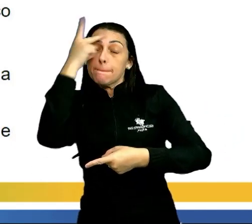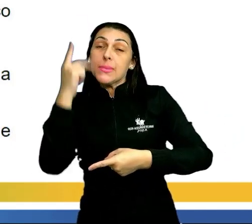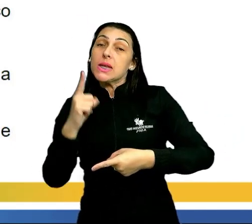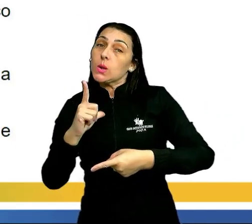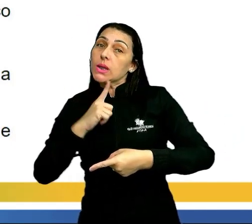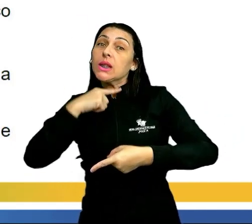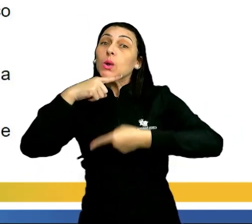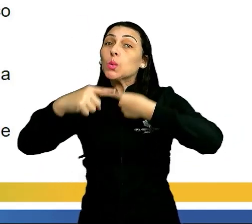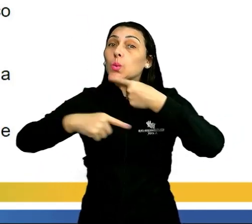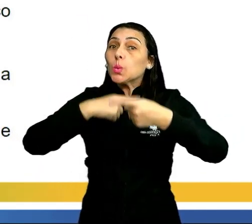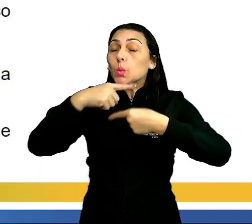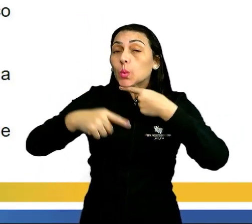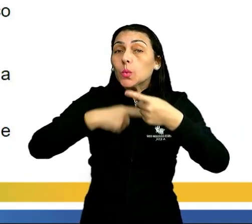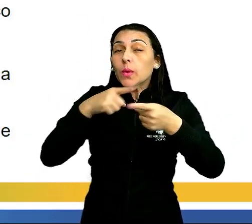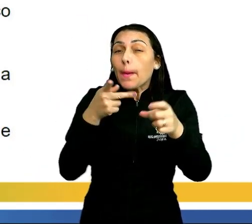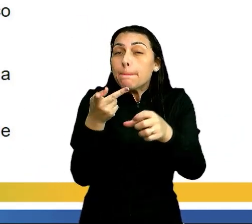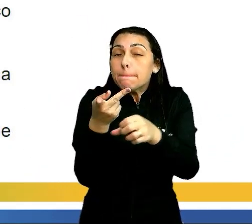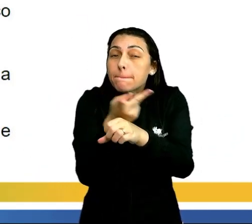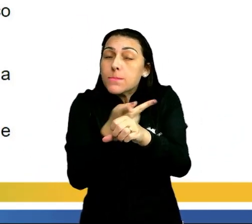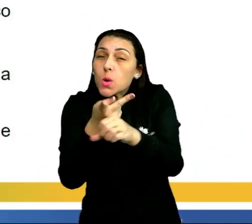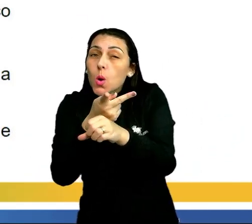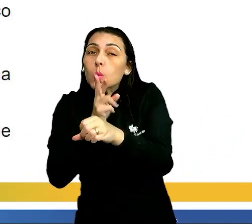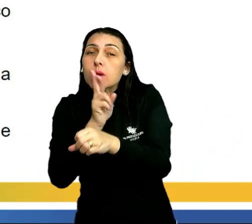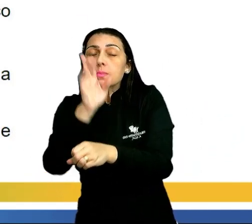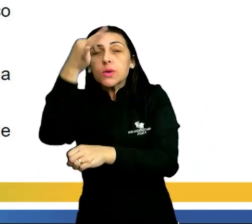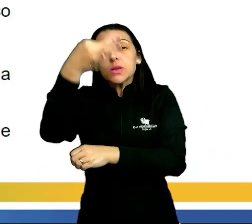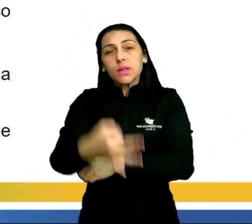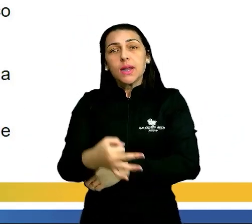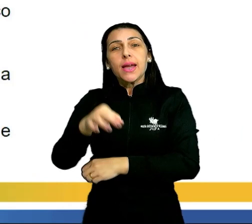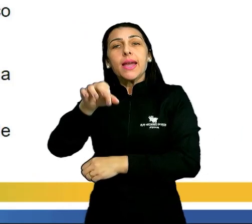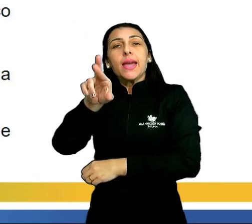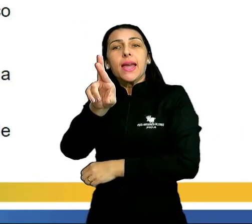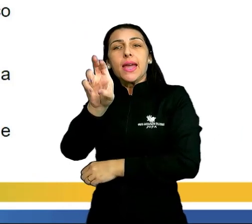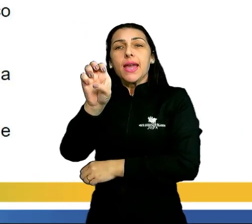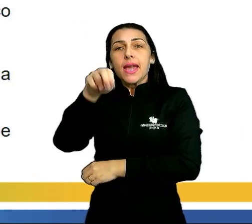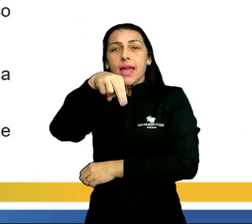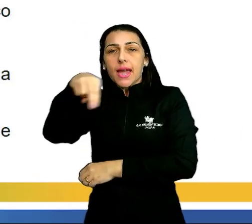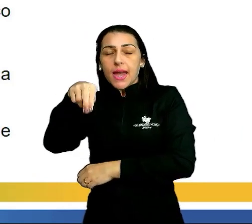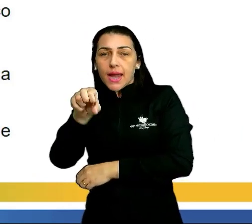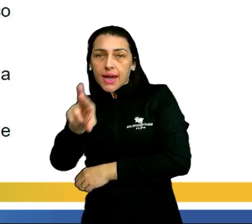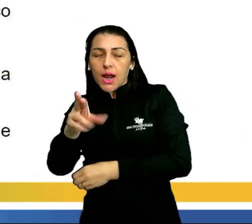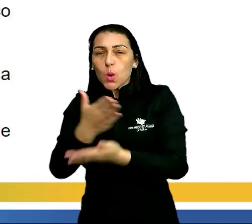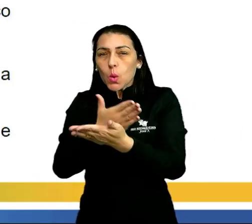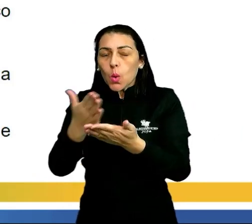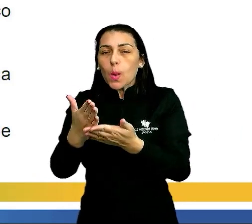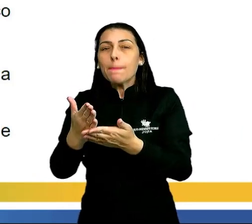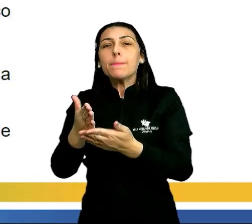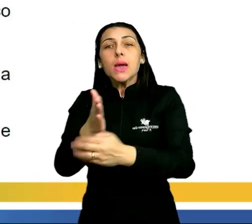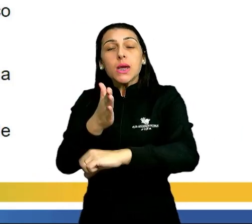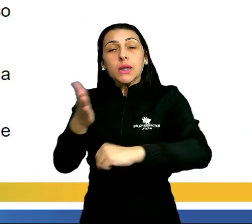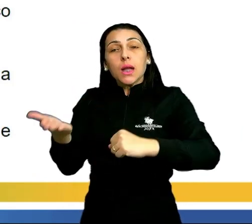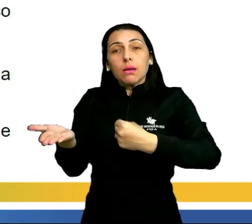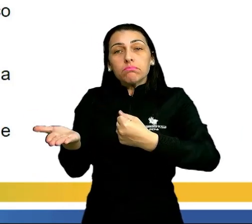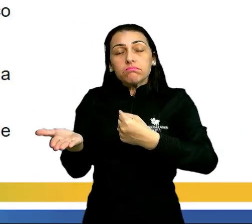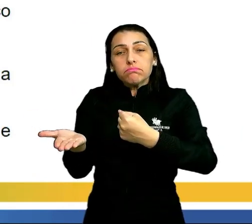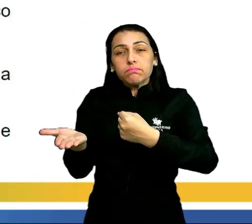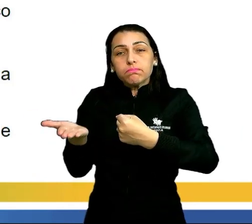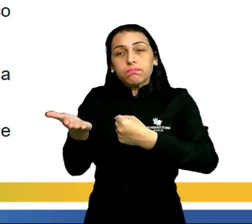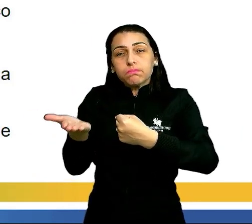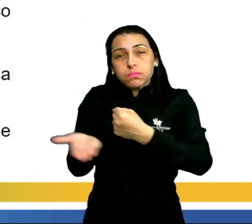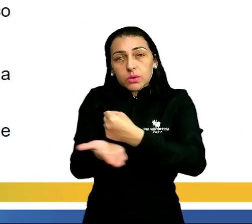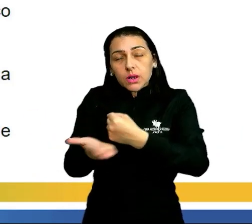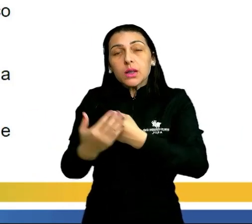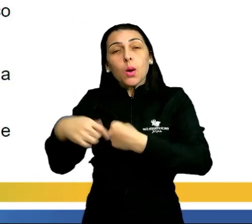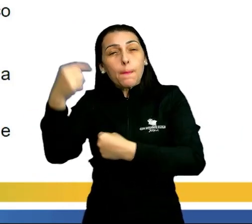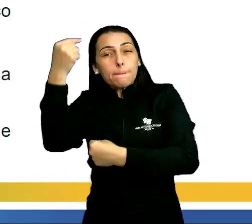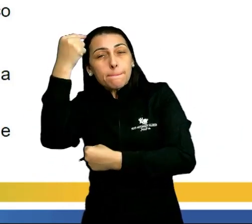o René Descartes, né, que falava da dúvida hiperbólica, o René Descartes, aí no começo da modernidade, ele é um